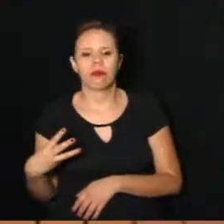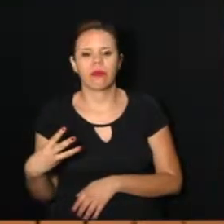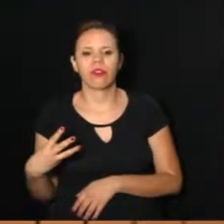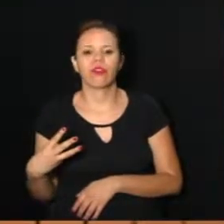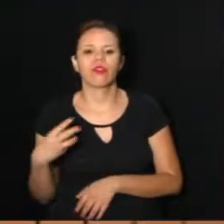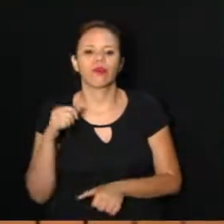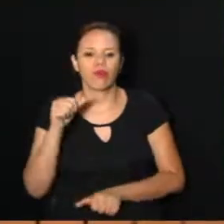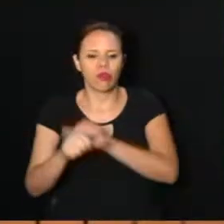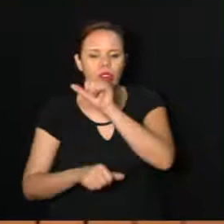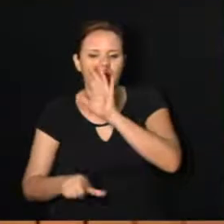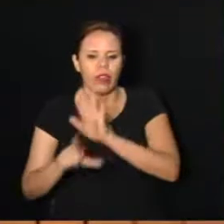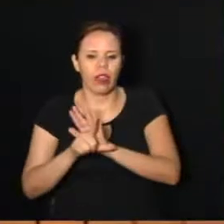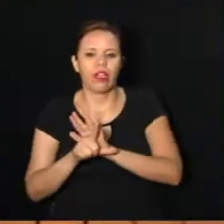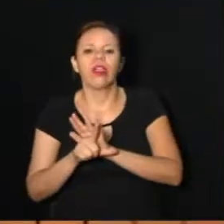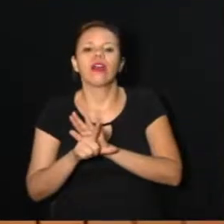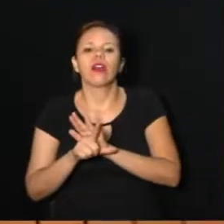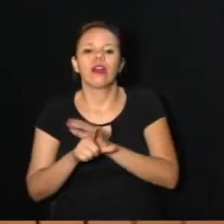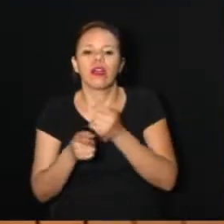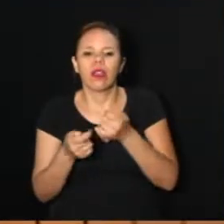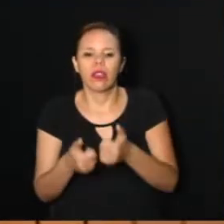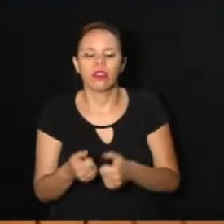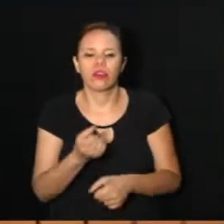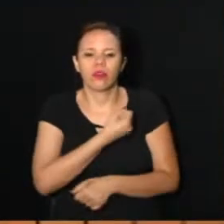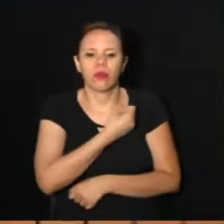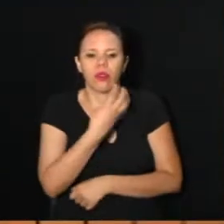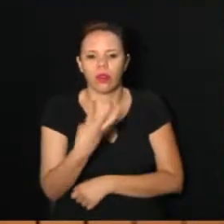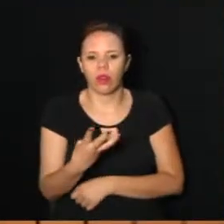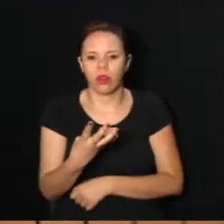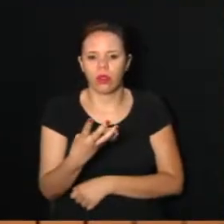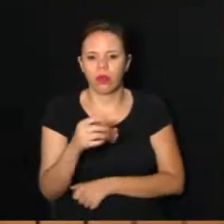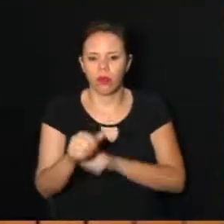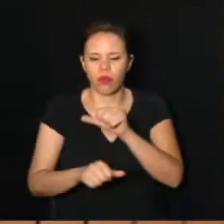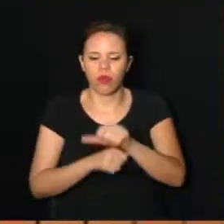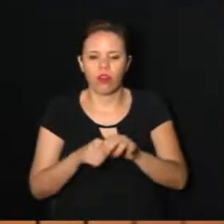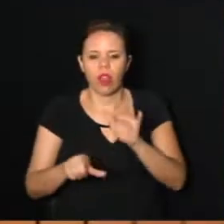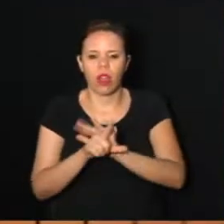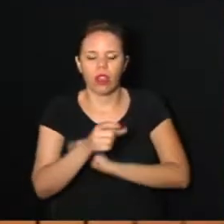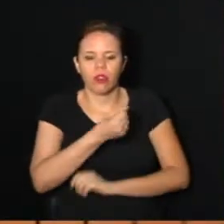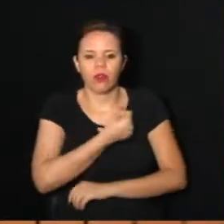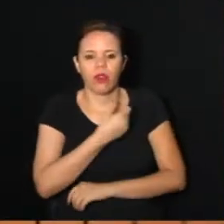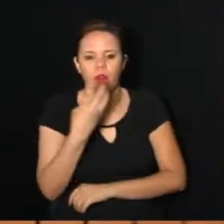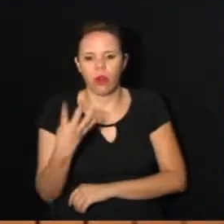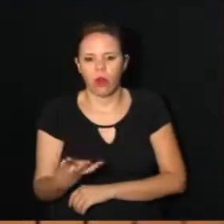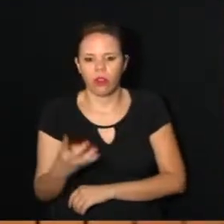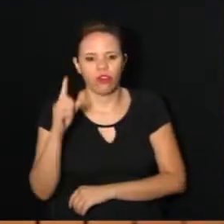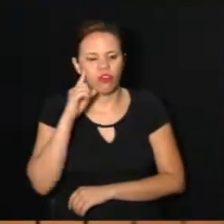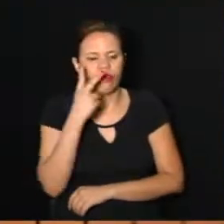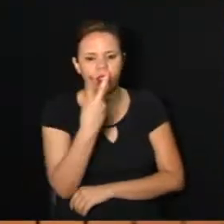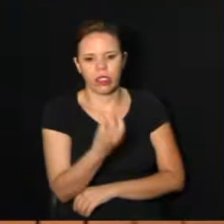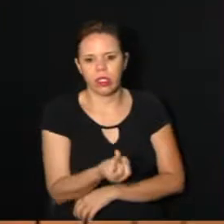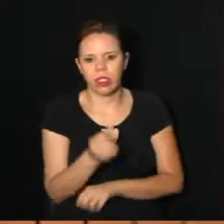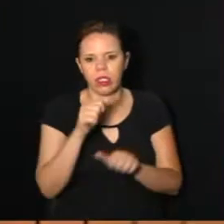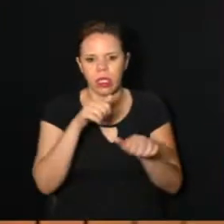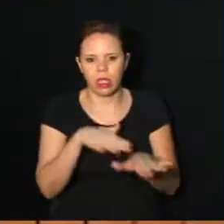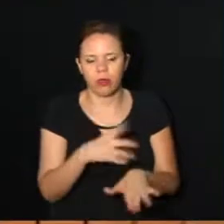revogada a Lei Delegada número 4, revoga a Lei Delegada número 4, de 26 de setembro